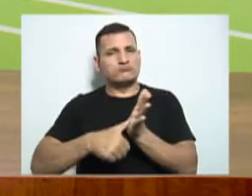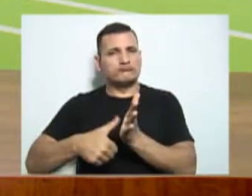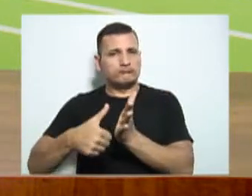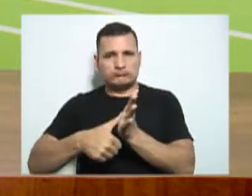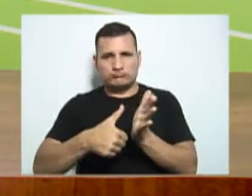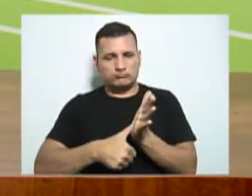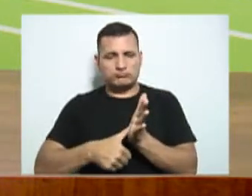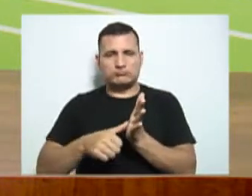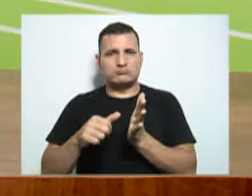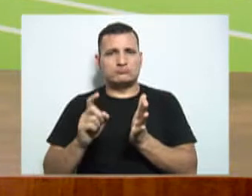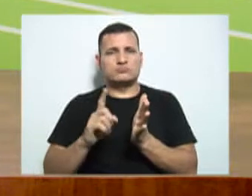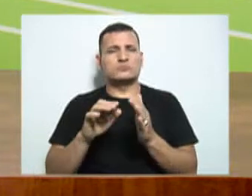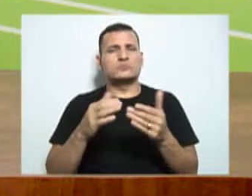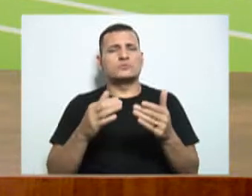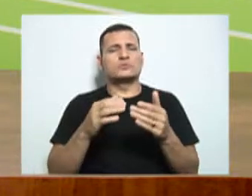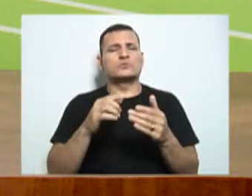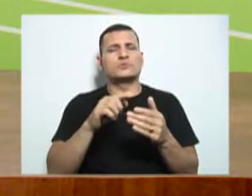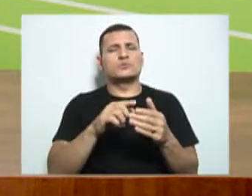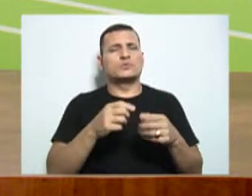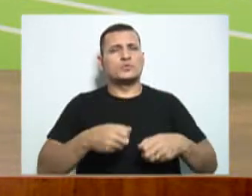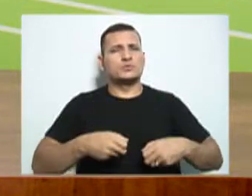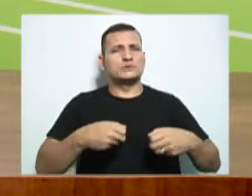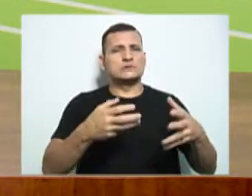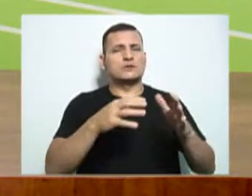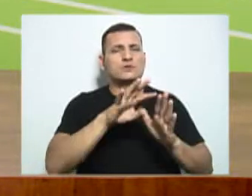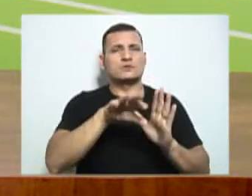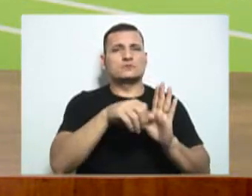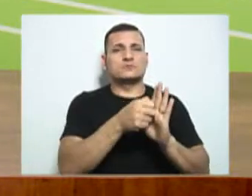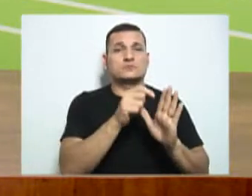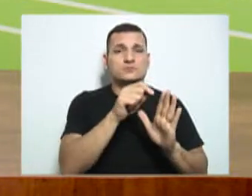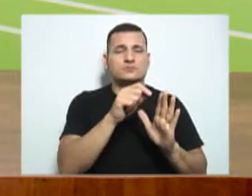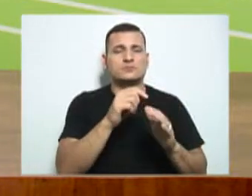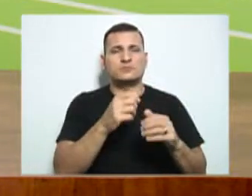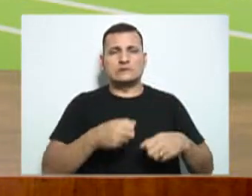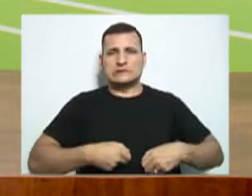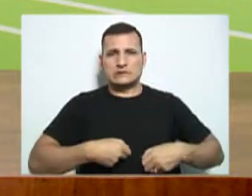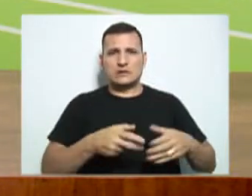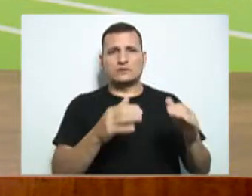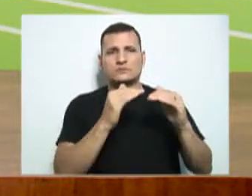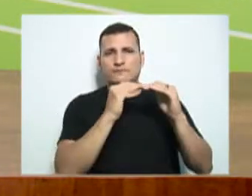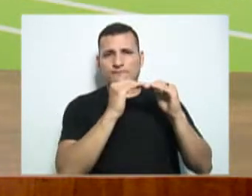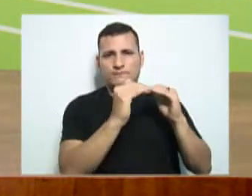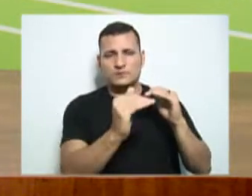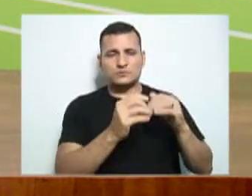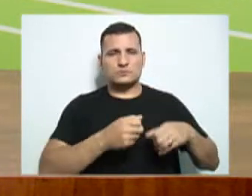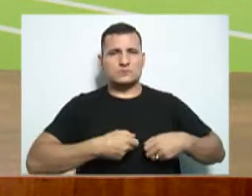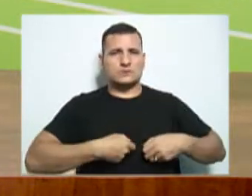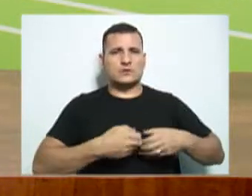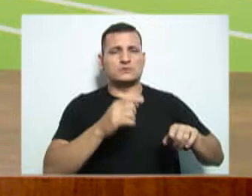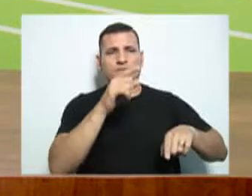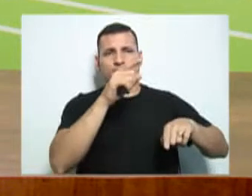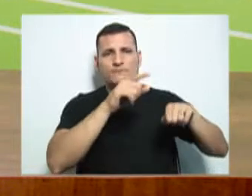no custeio por absorção? Os custos fixos e os custos variáveis só vão para a DRE